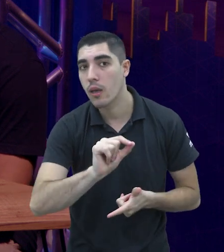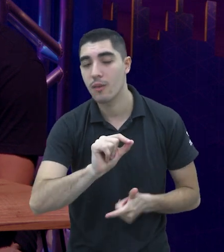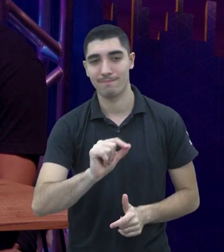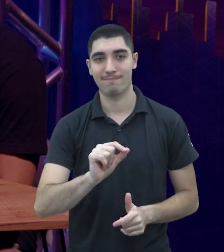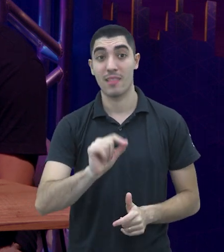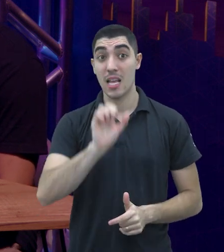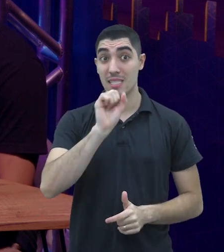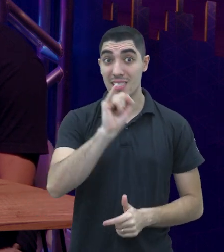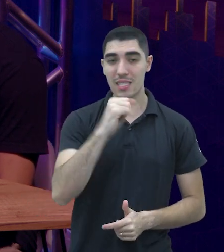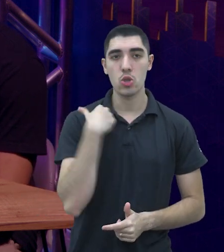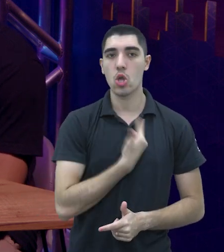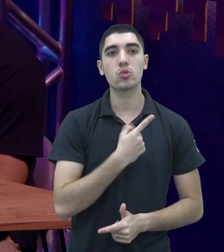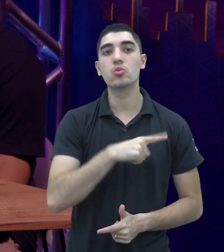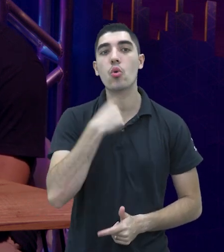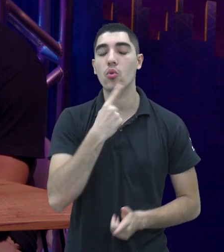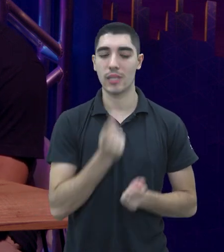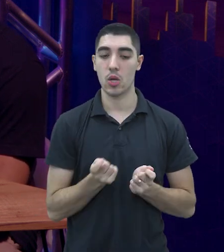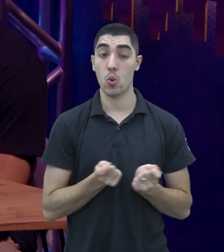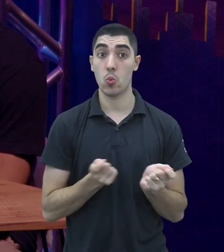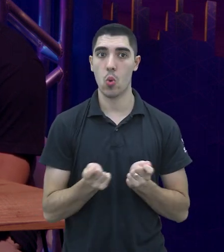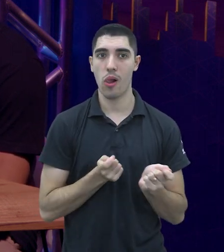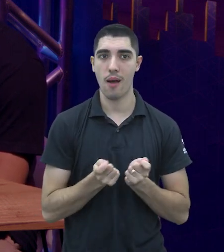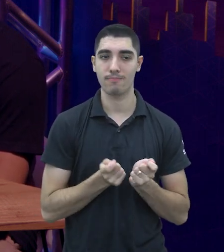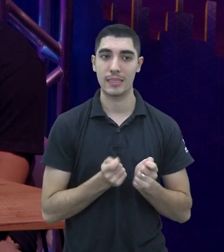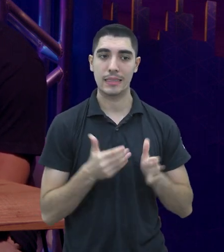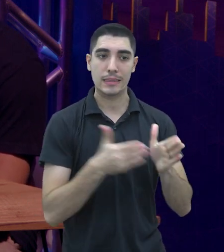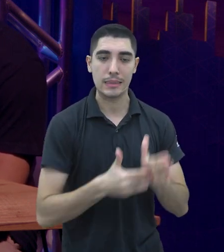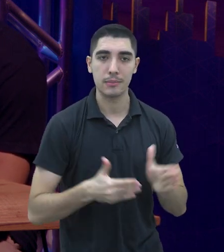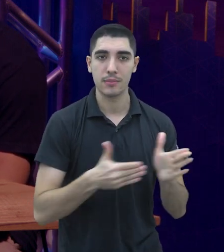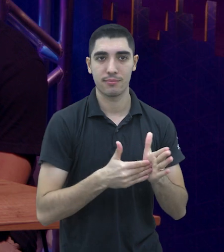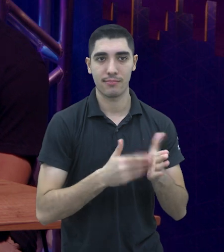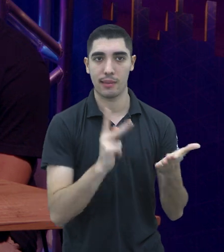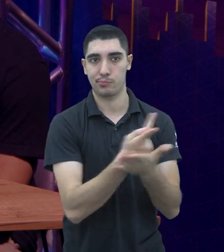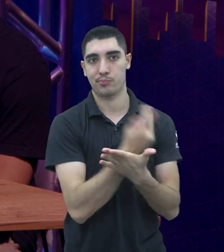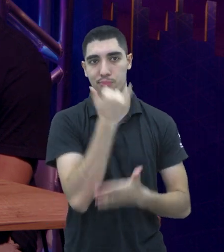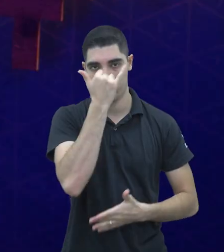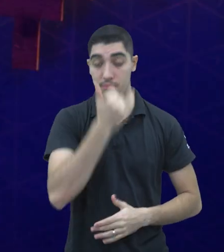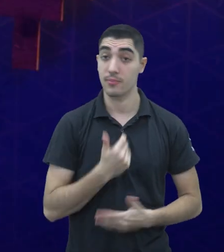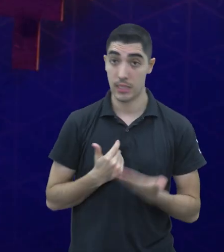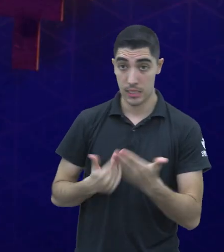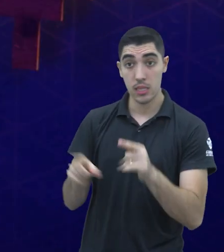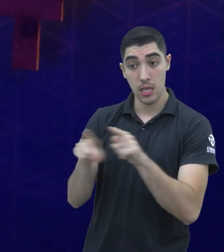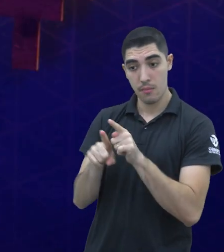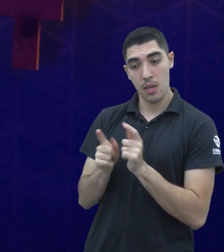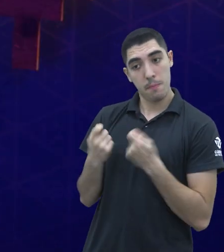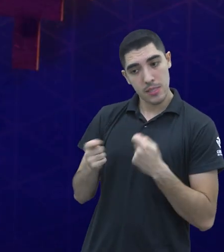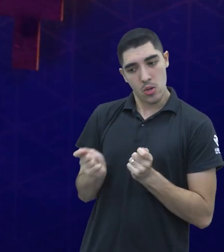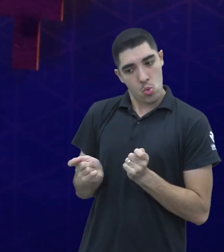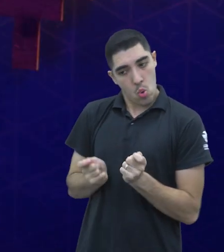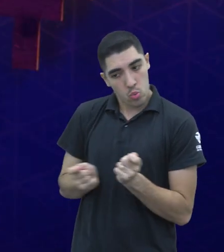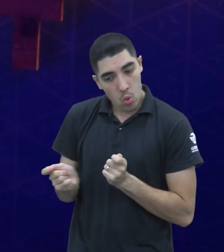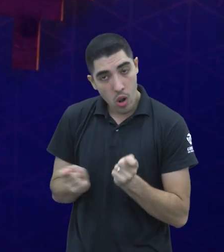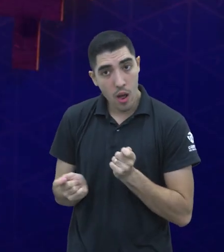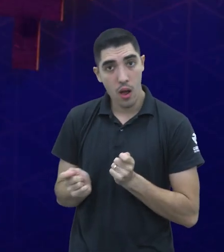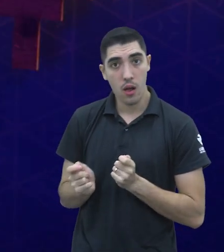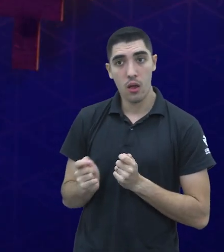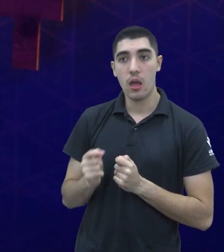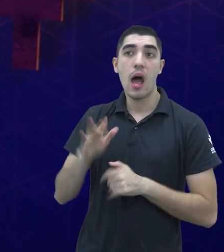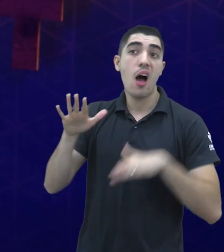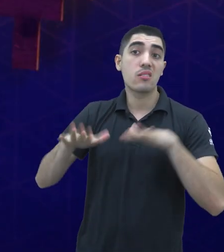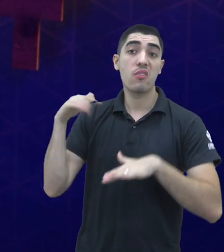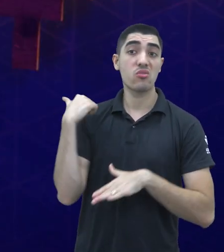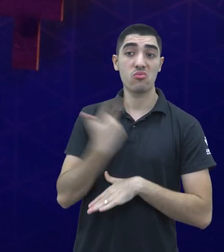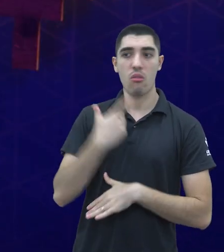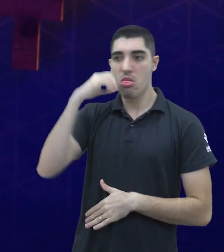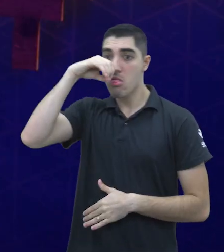gente começa a perder os limites, né? E a direcionar essa agressividade em